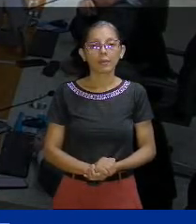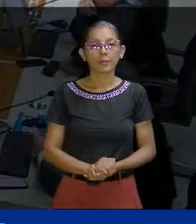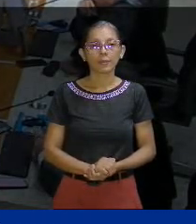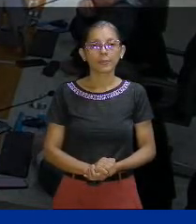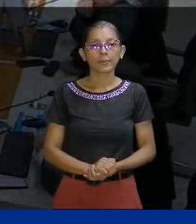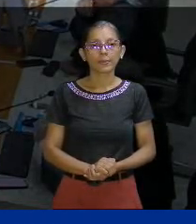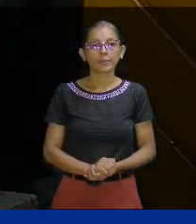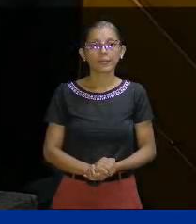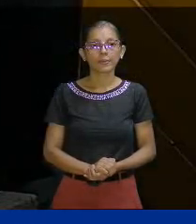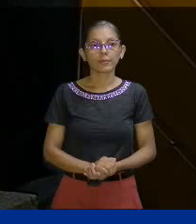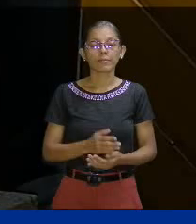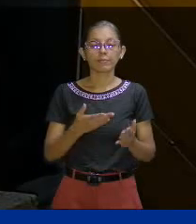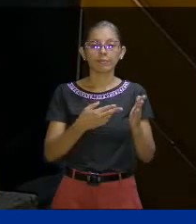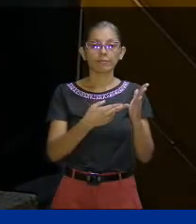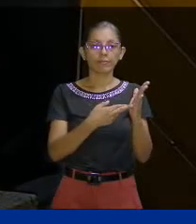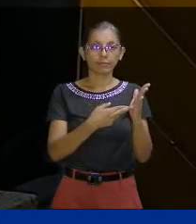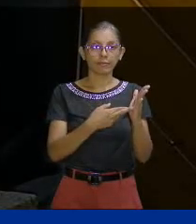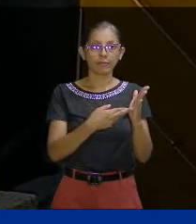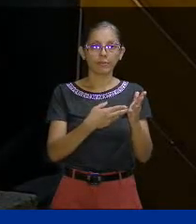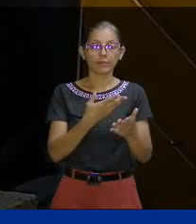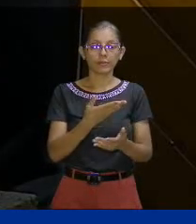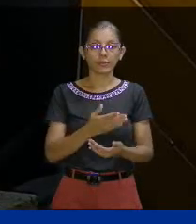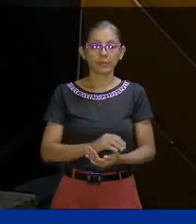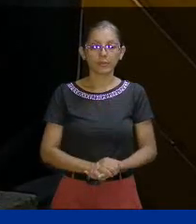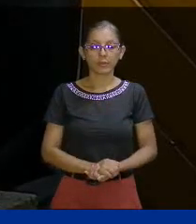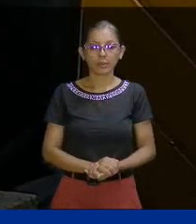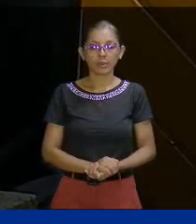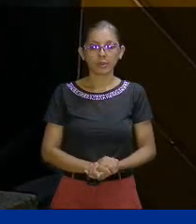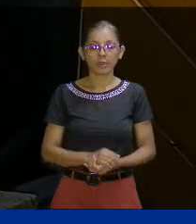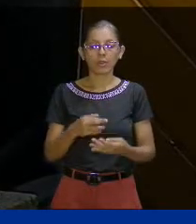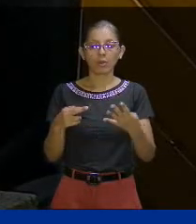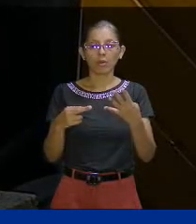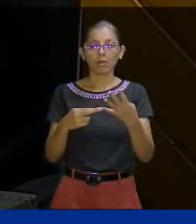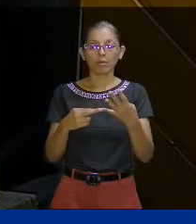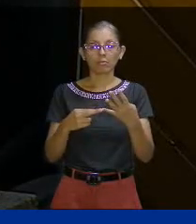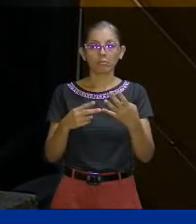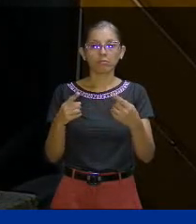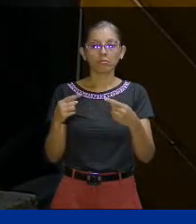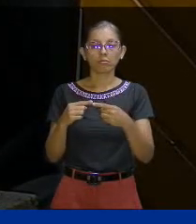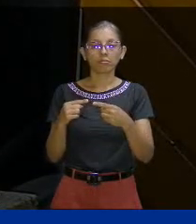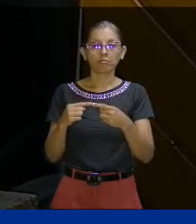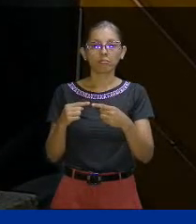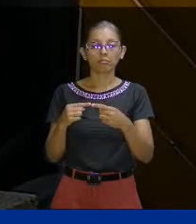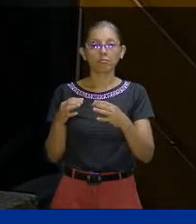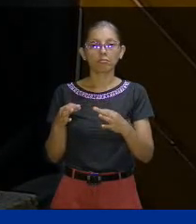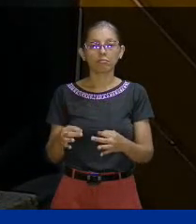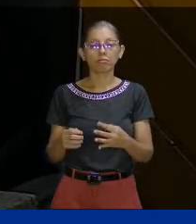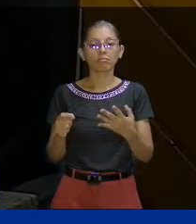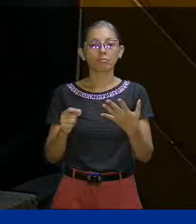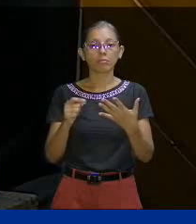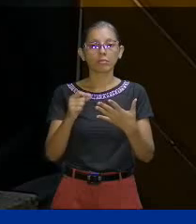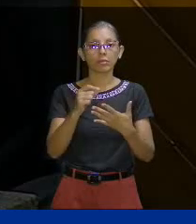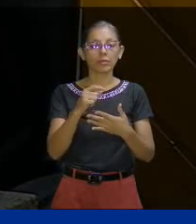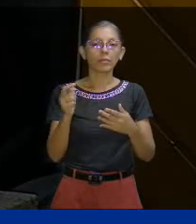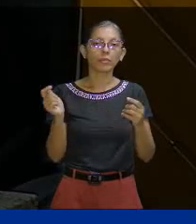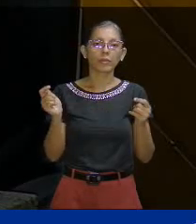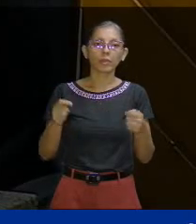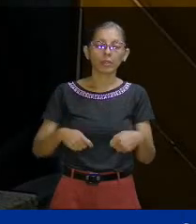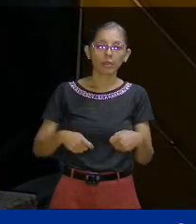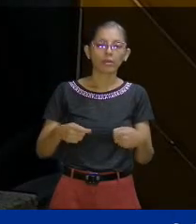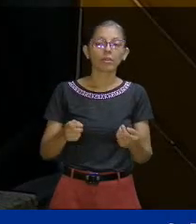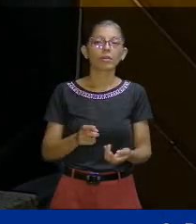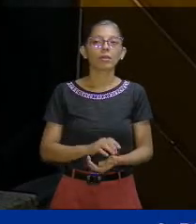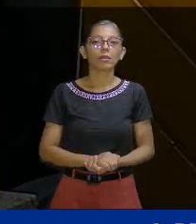relator. Imagem ampla do plenário. Presidente, o recurso preenche o requisito de admissibilidade, sendo tempestivo e adequado à espécie, razão pela